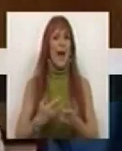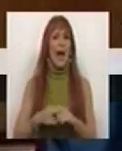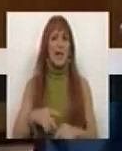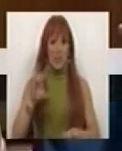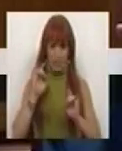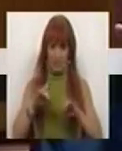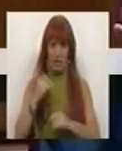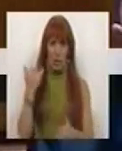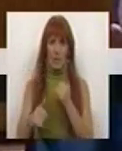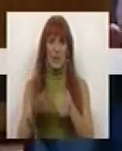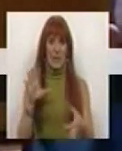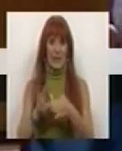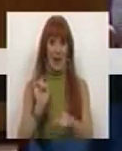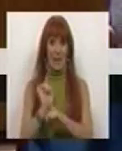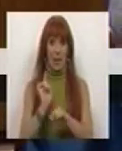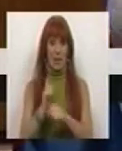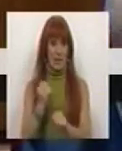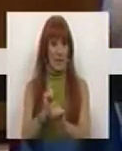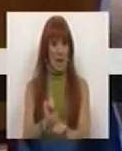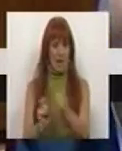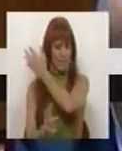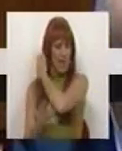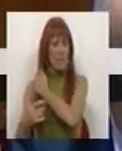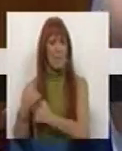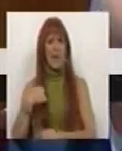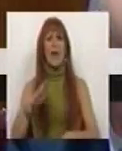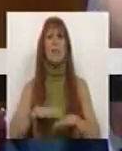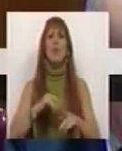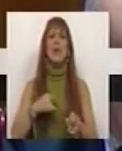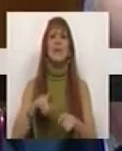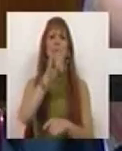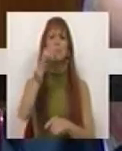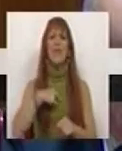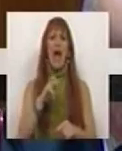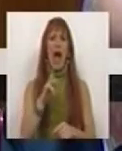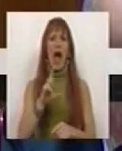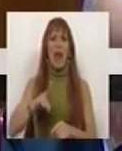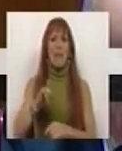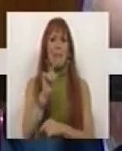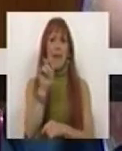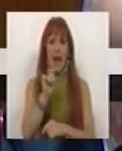a prevenir os riscos associados a essa atividade. O mesmo se diga relativamente à questão de Almaraz.